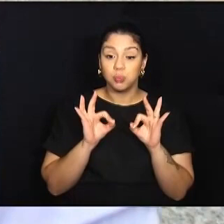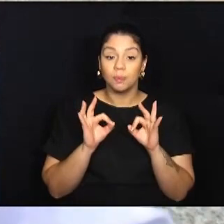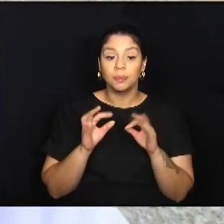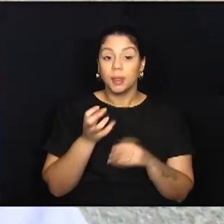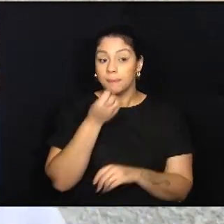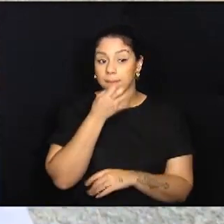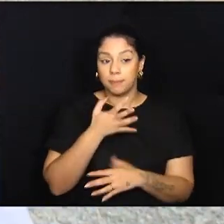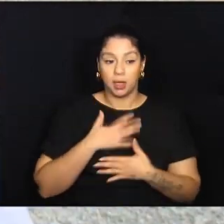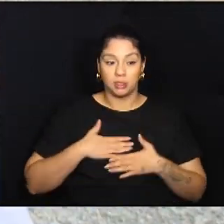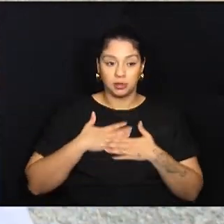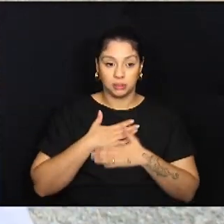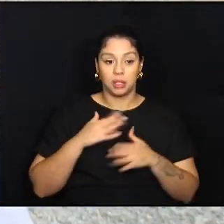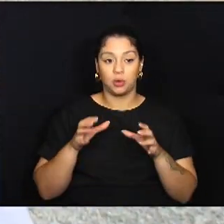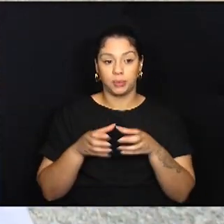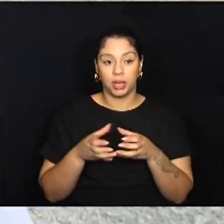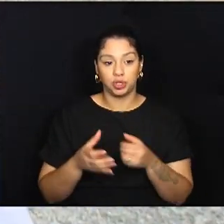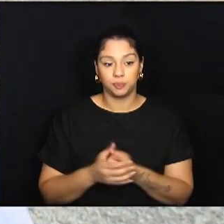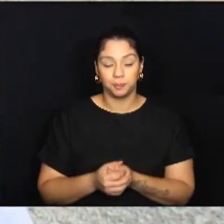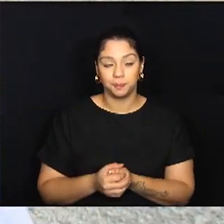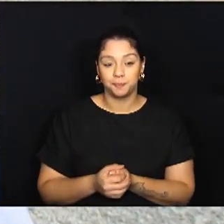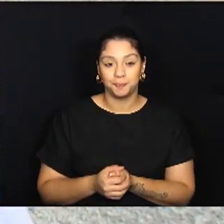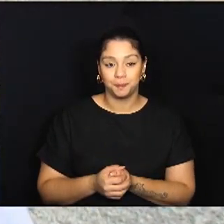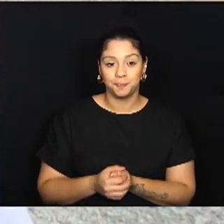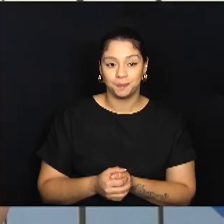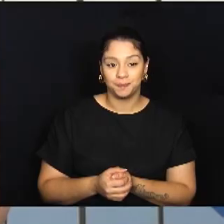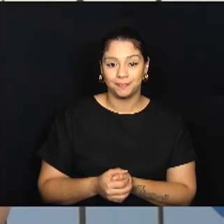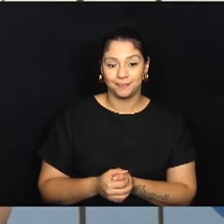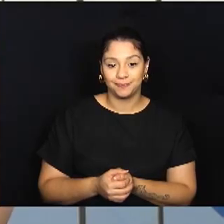bem-estar da nossa comunidade.